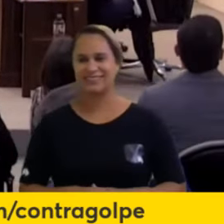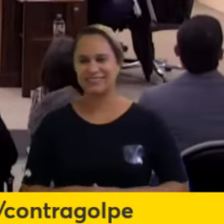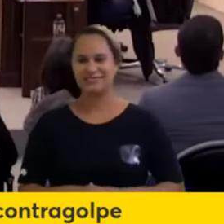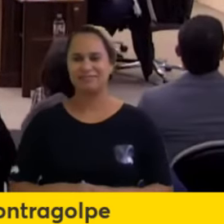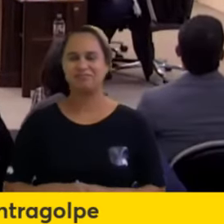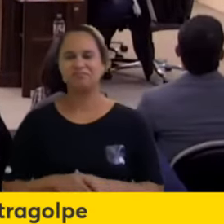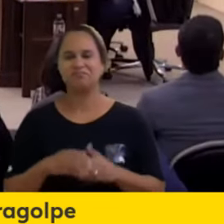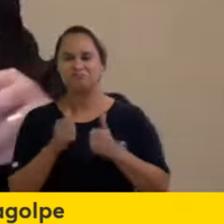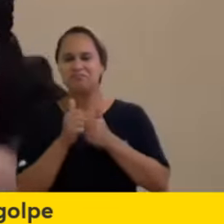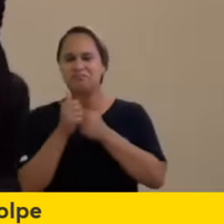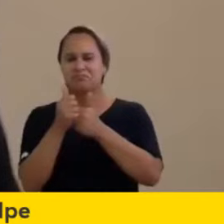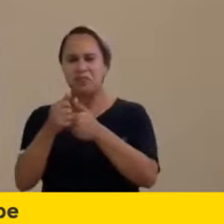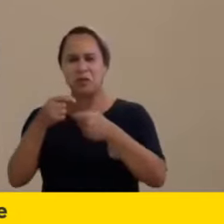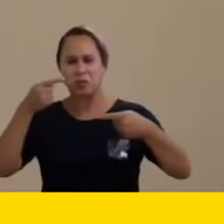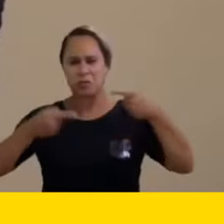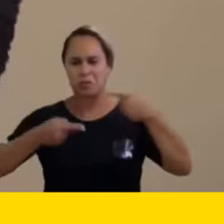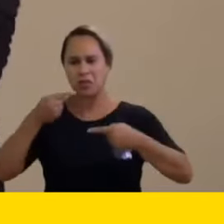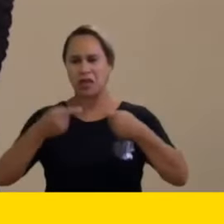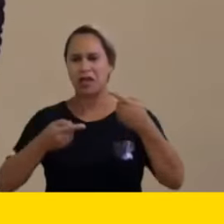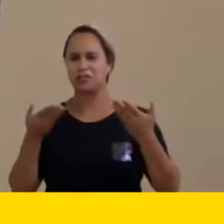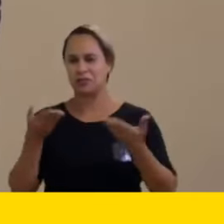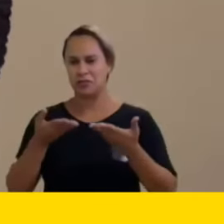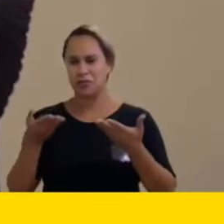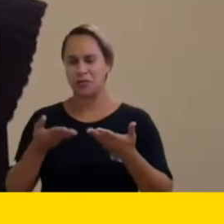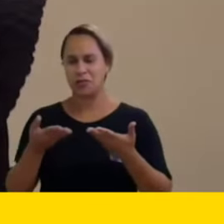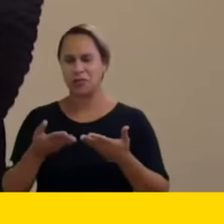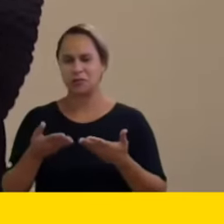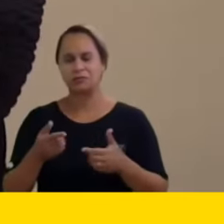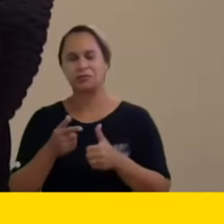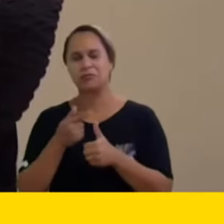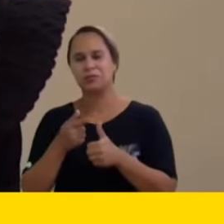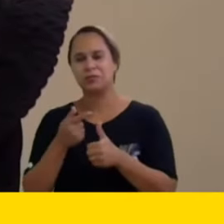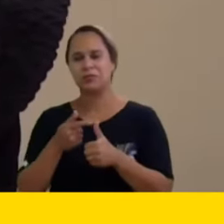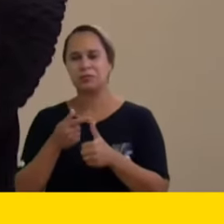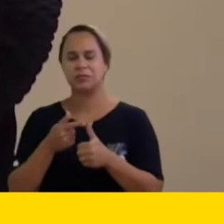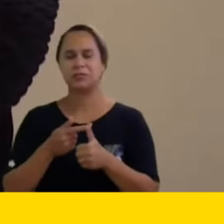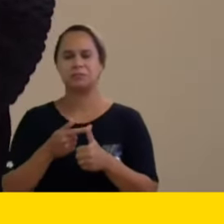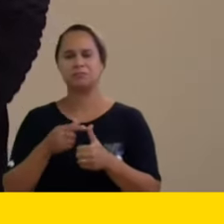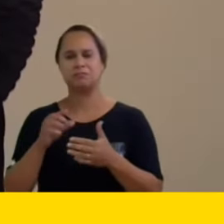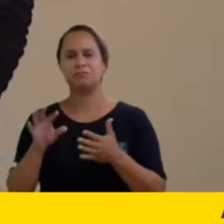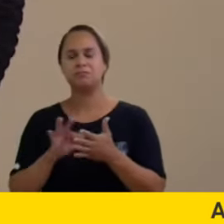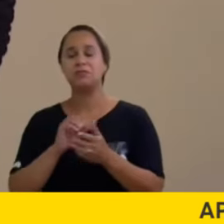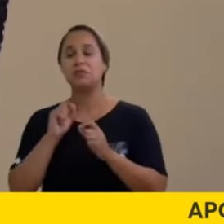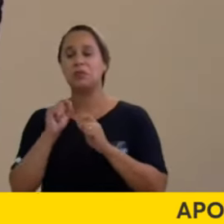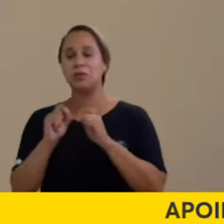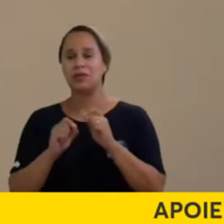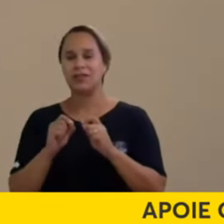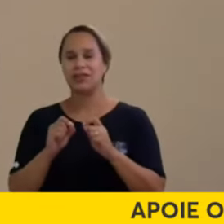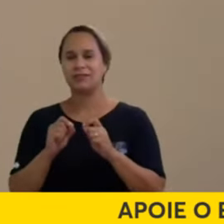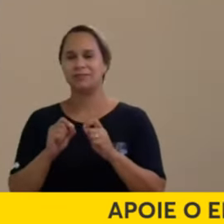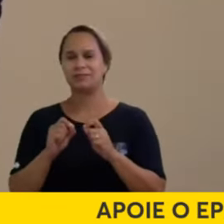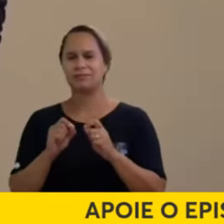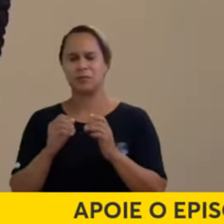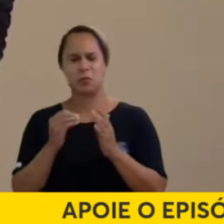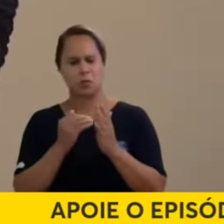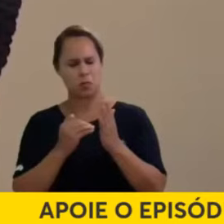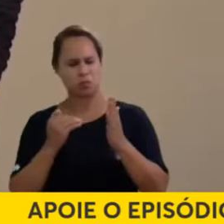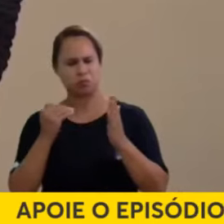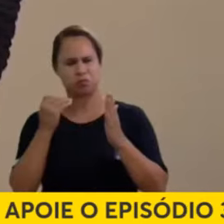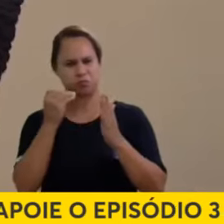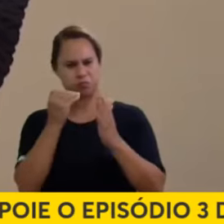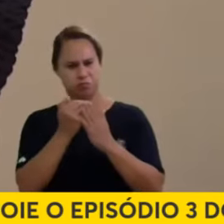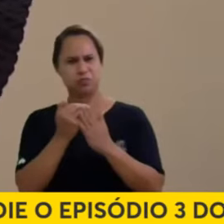quero primeiro registrar aqui o alto nível da Democracia Paranaense eleitoral eh quando TR é elogiado do Brasil